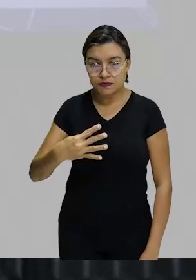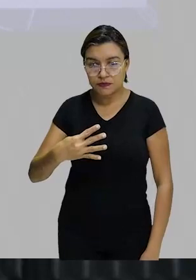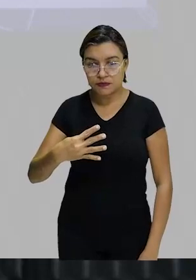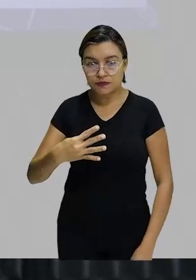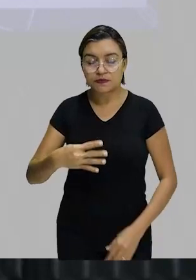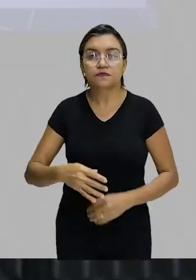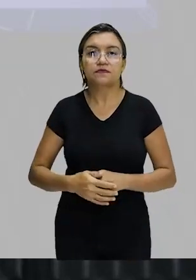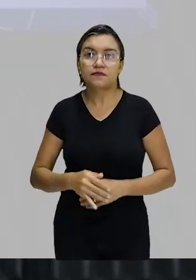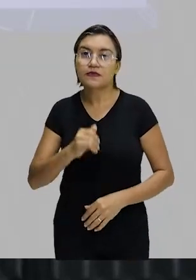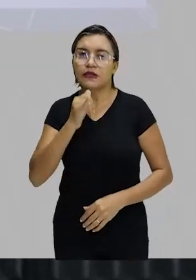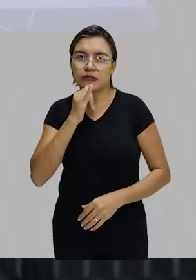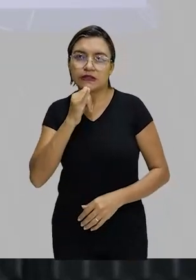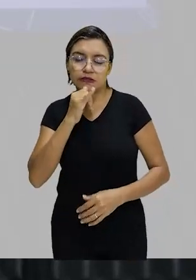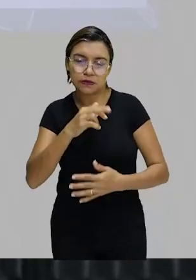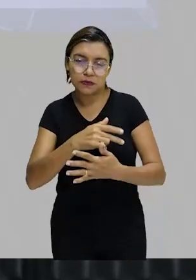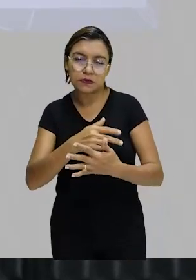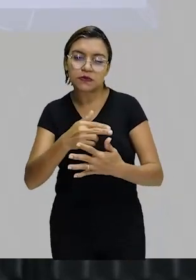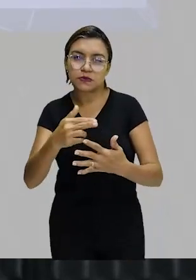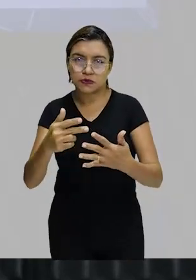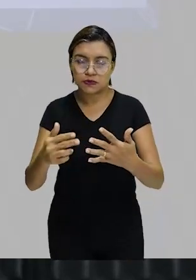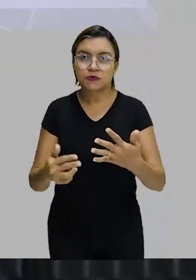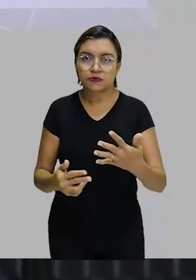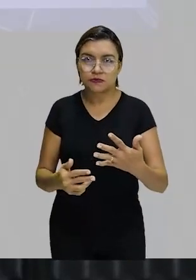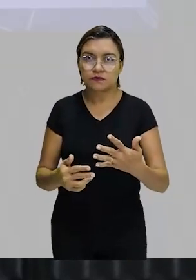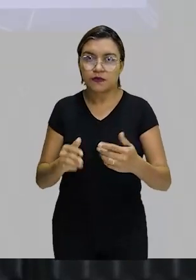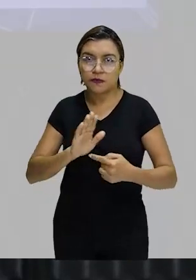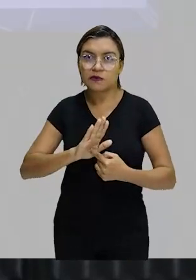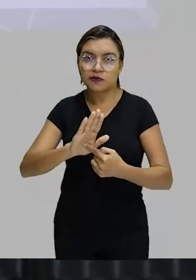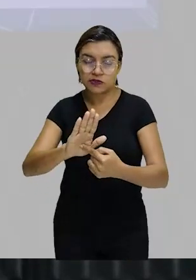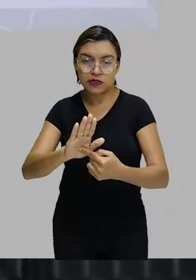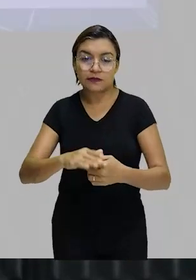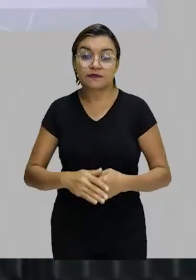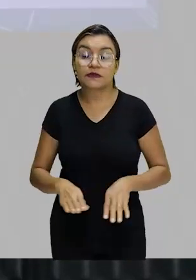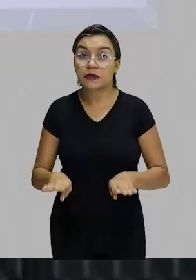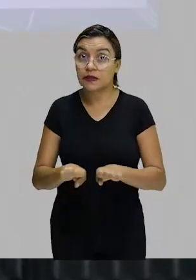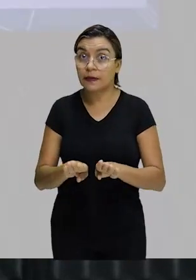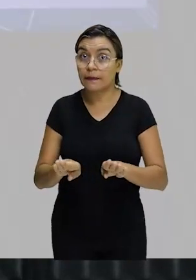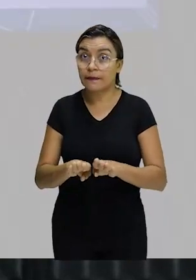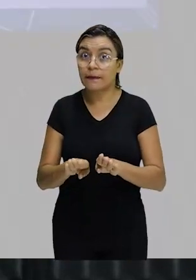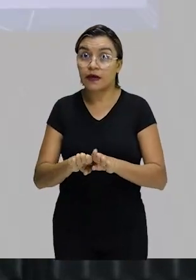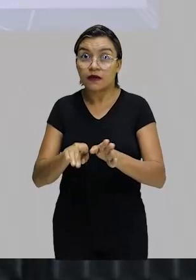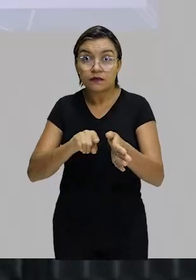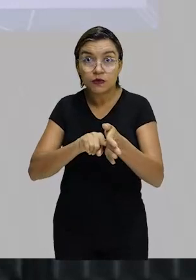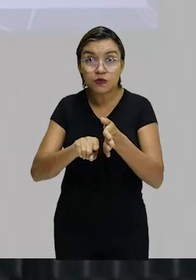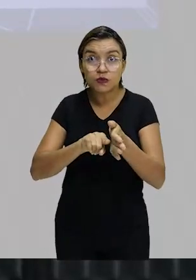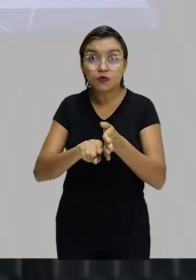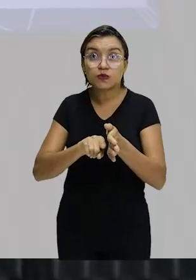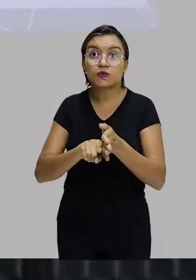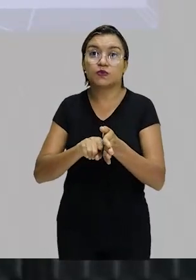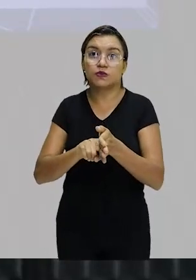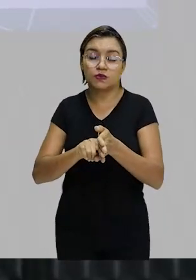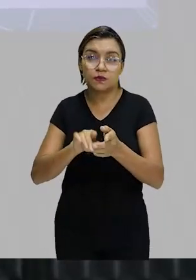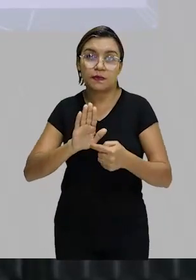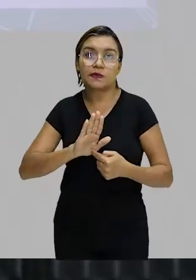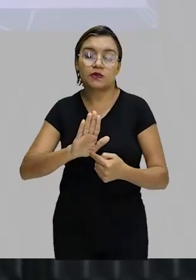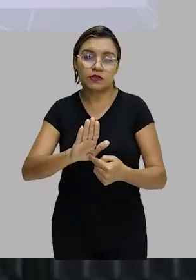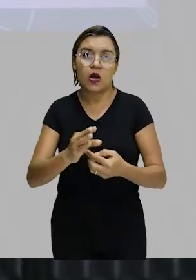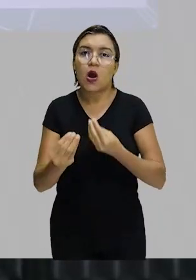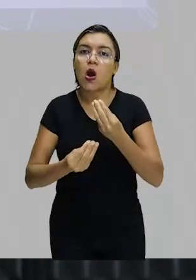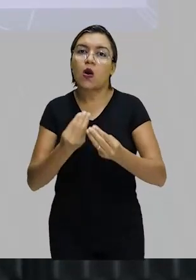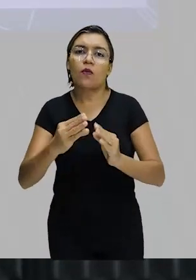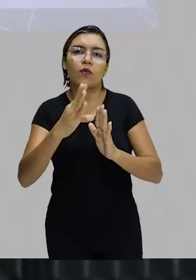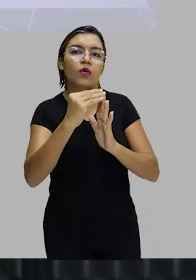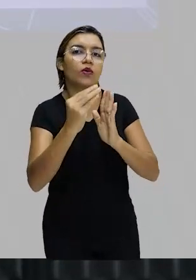pop. Examples, alguns exemplos para vocês. E, por fim, exercício. De que forma que esse conteúdo pode aparecer,